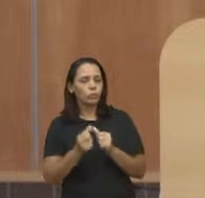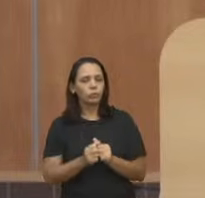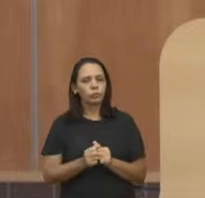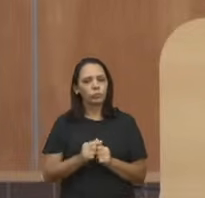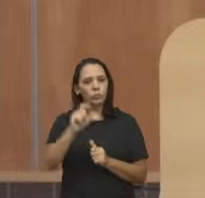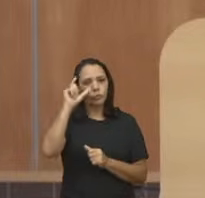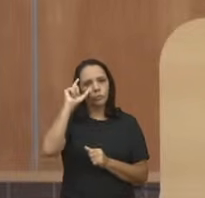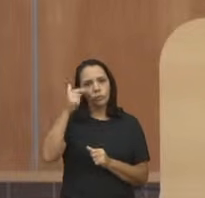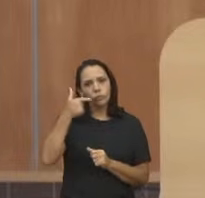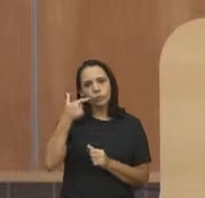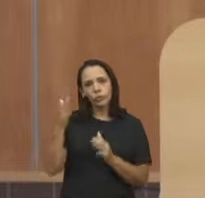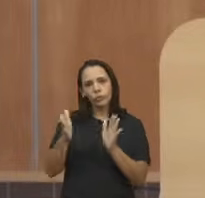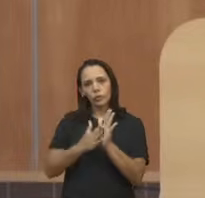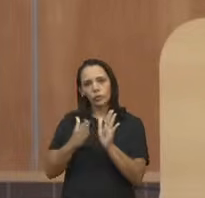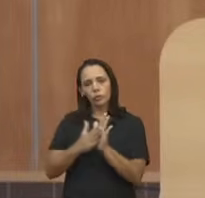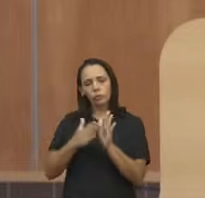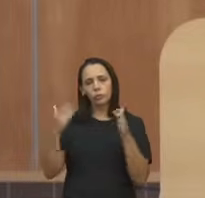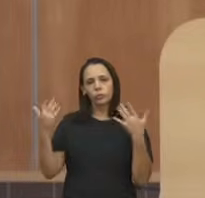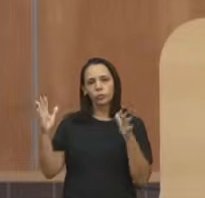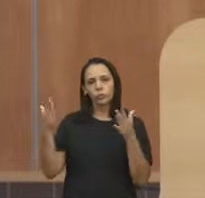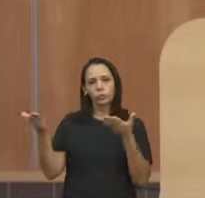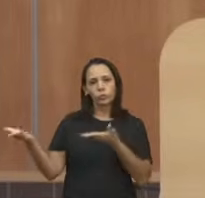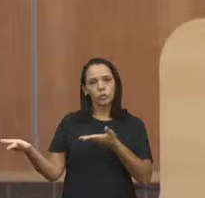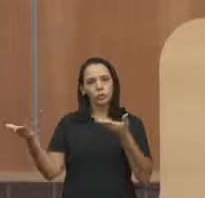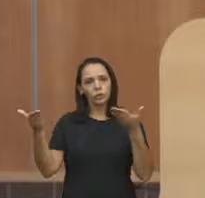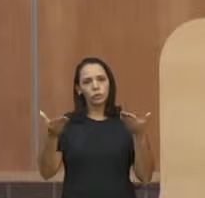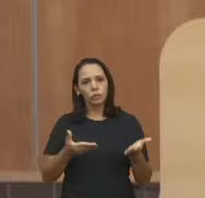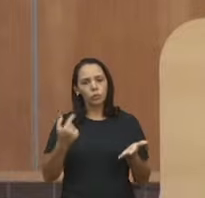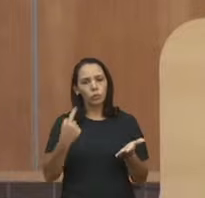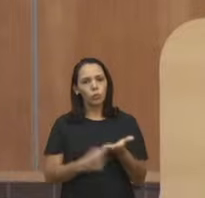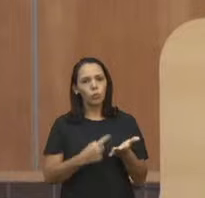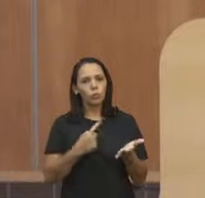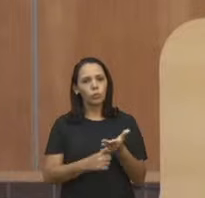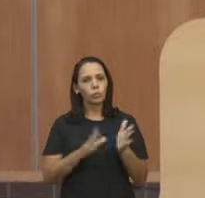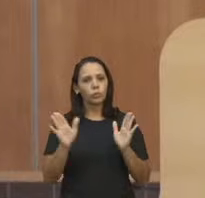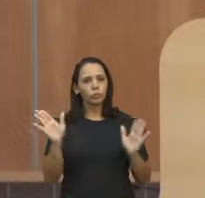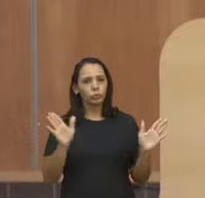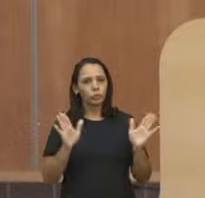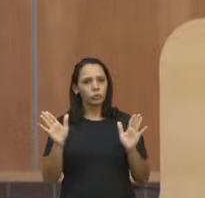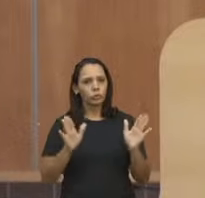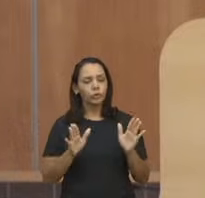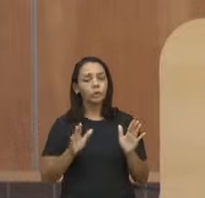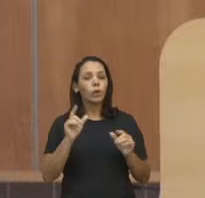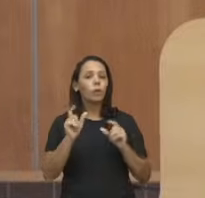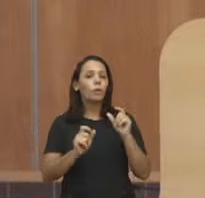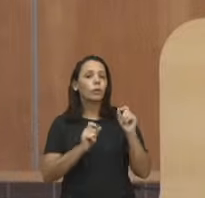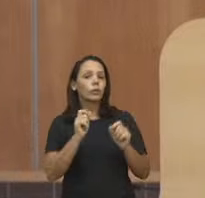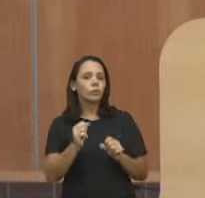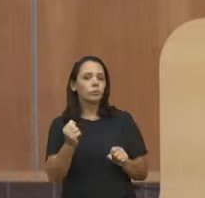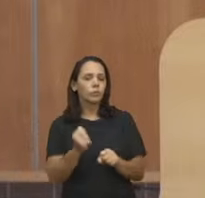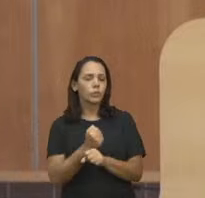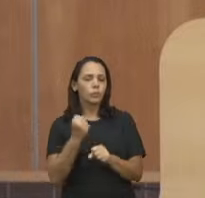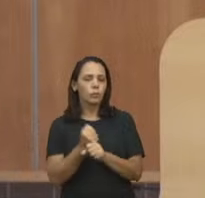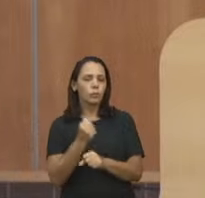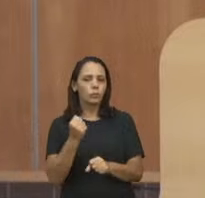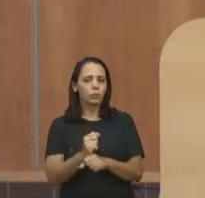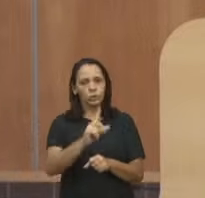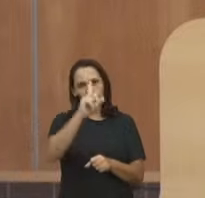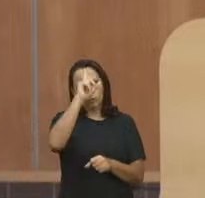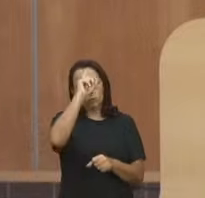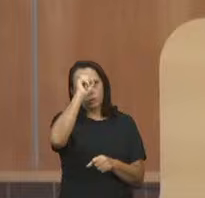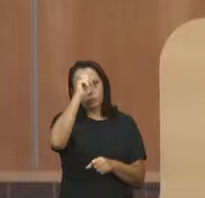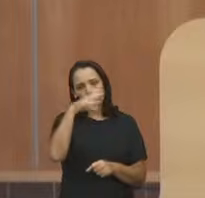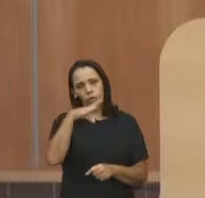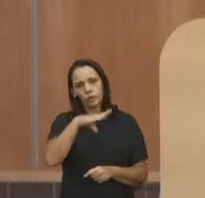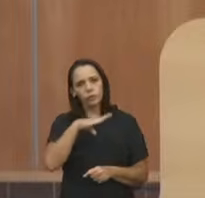ter trazido aqui o compromisso de campanha que é o Hospital Municipal, que é uma luta de